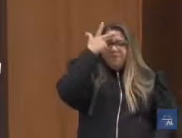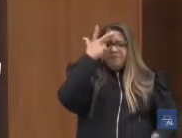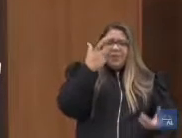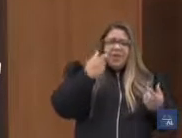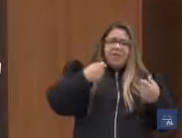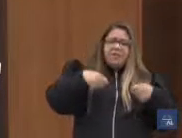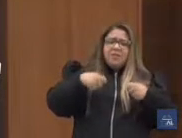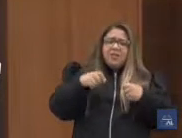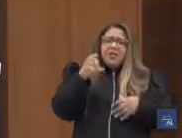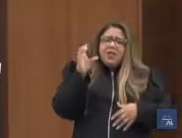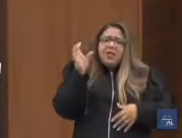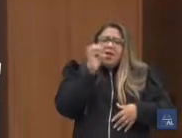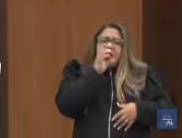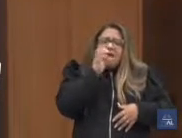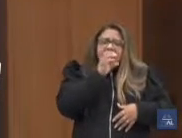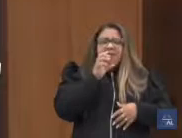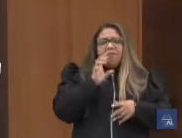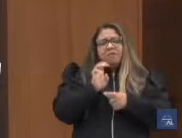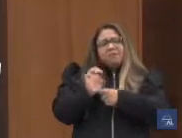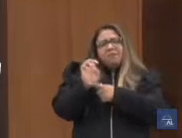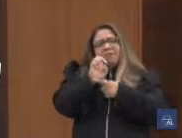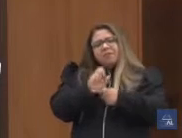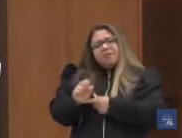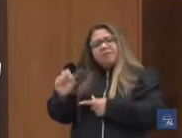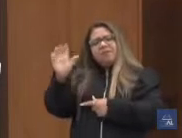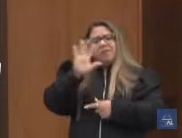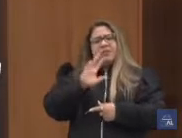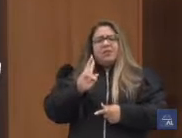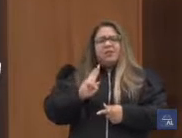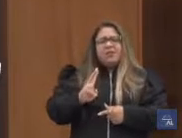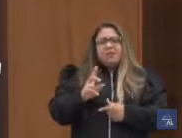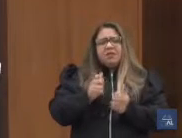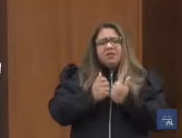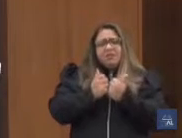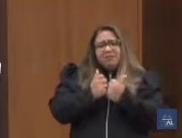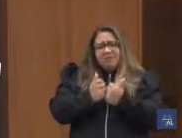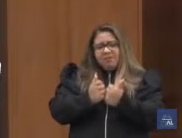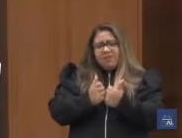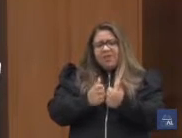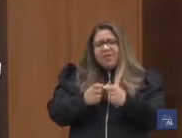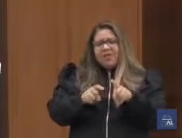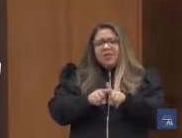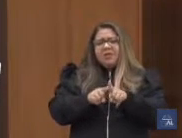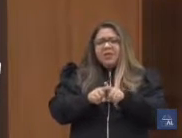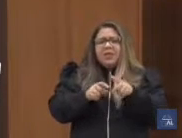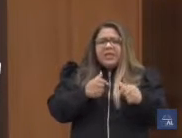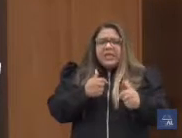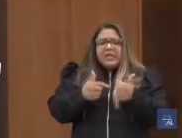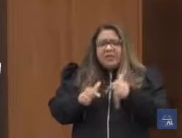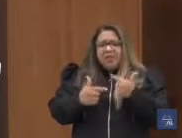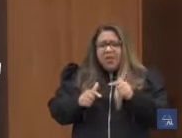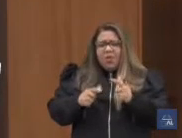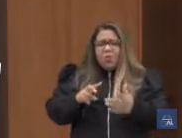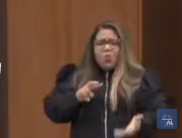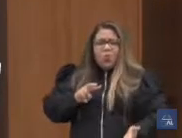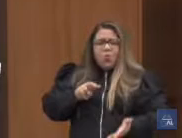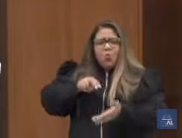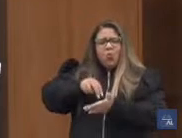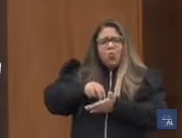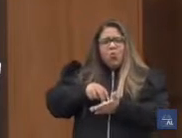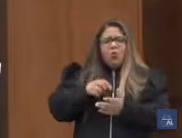do Socorro do estado com quem sempre contribuiu o trabalhador vem ali contribuindo